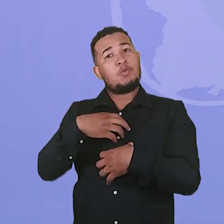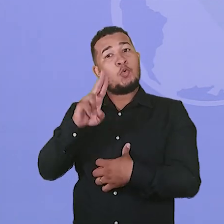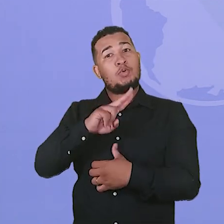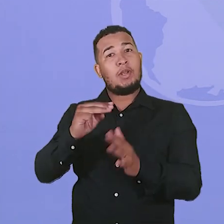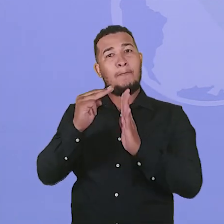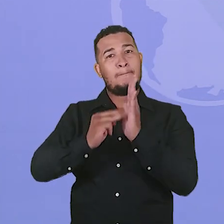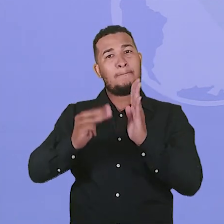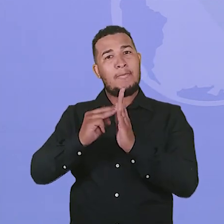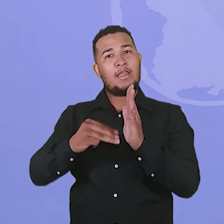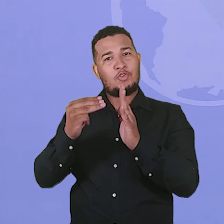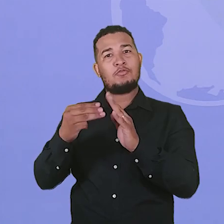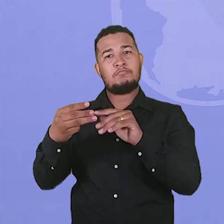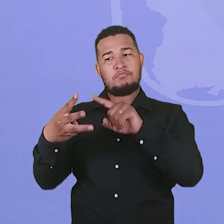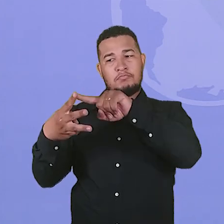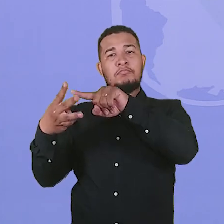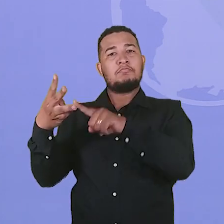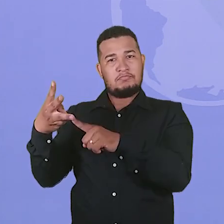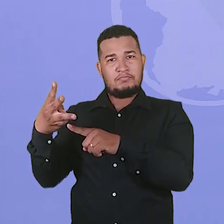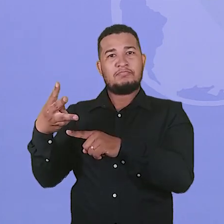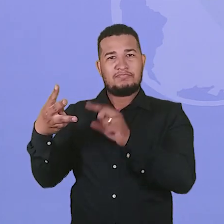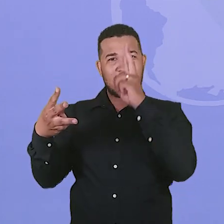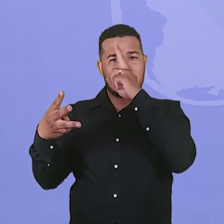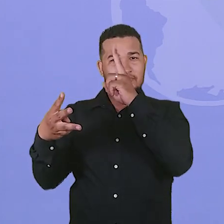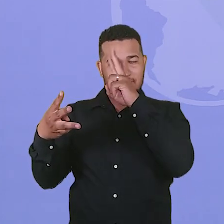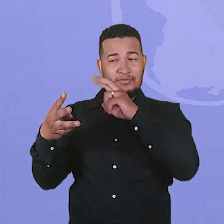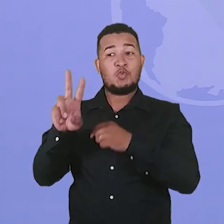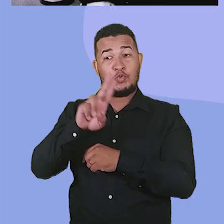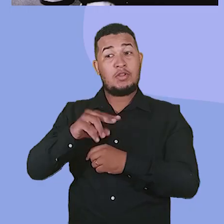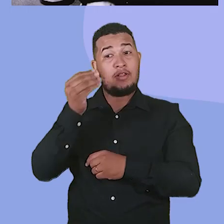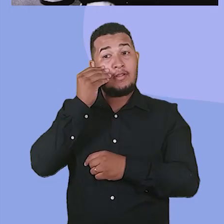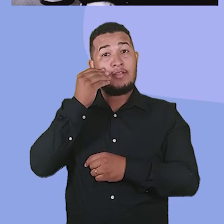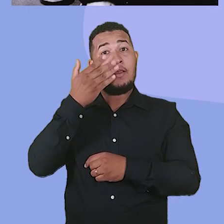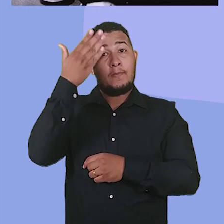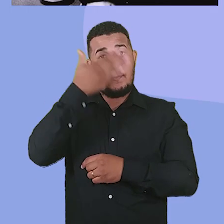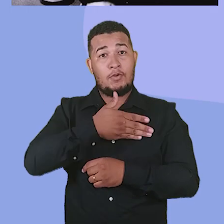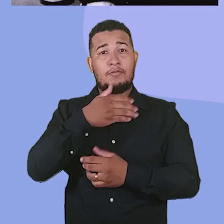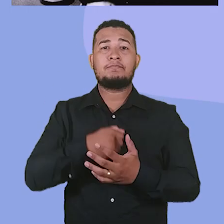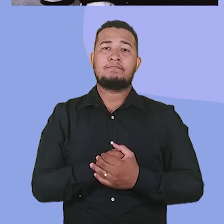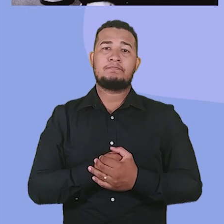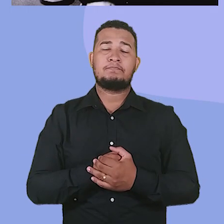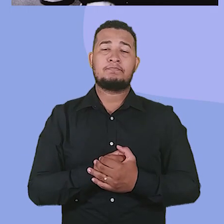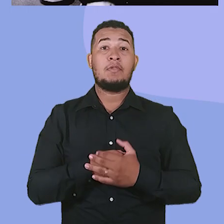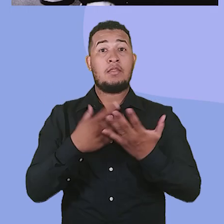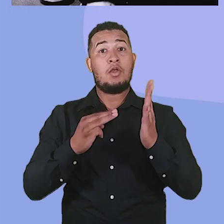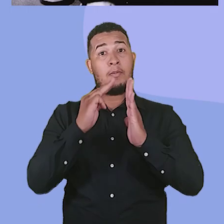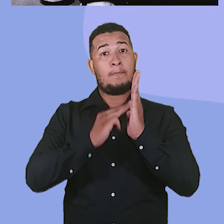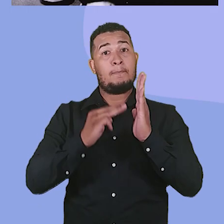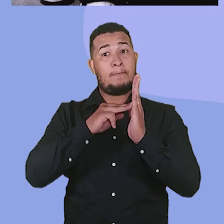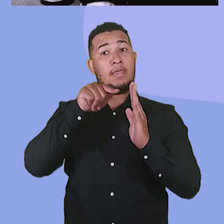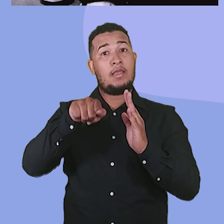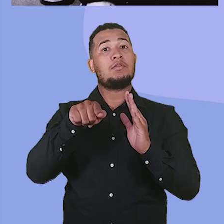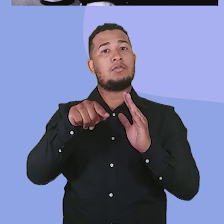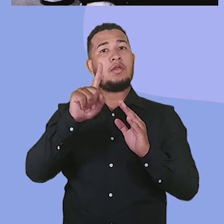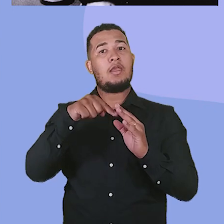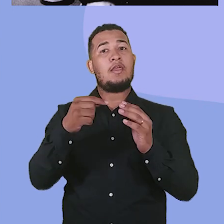desse método comparativo ou funcionalista. Então, esse método é chamado de funcionalista